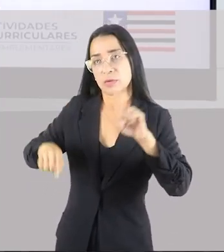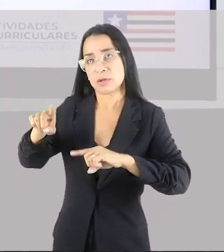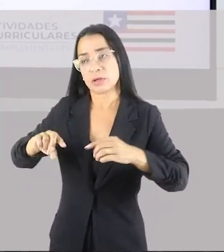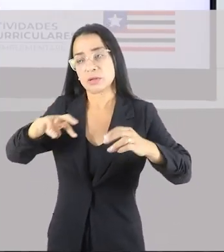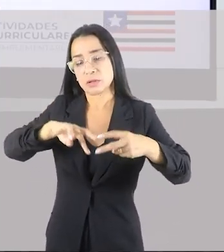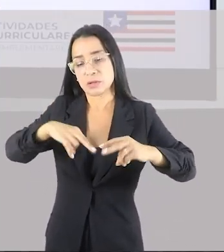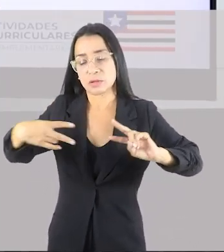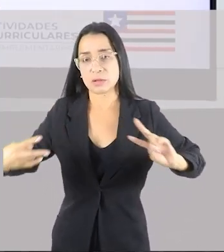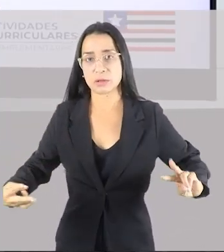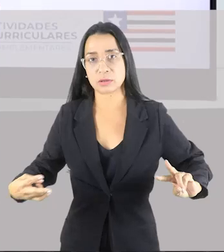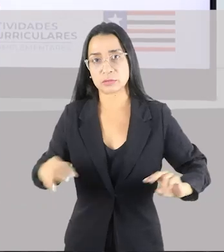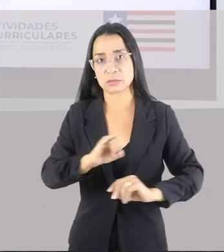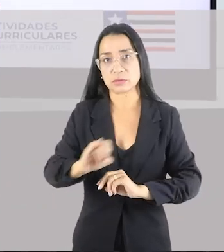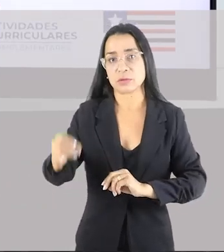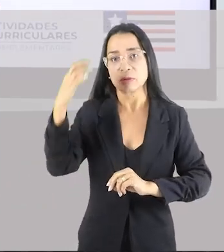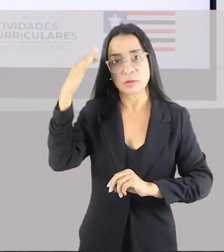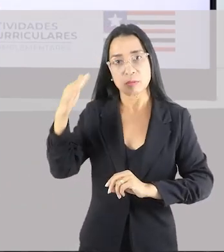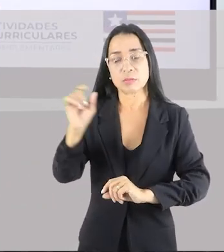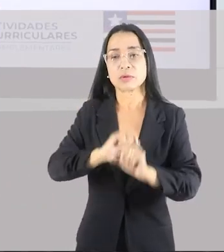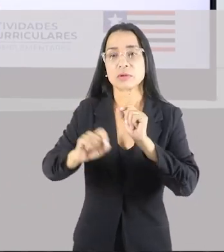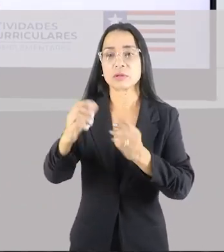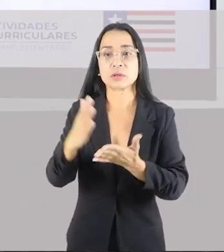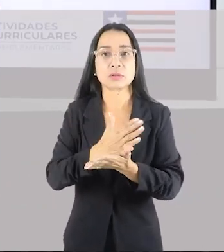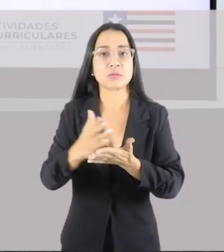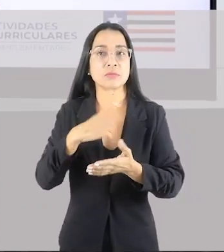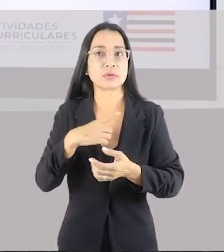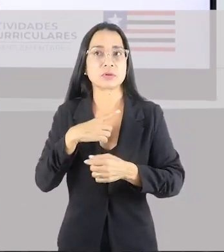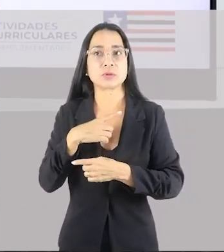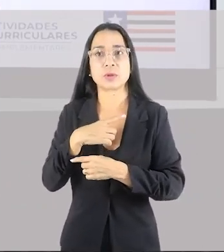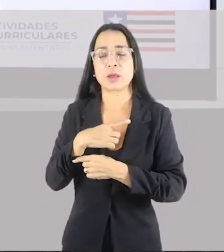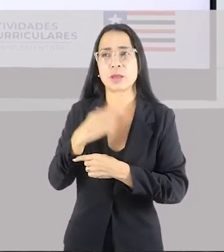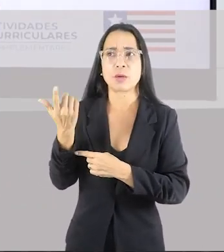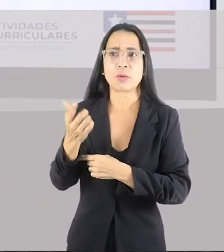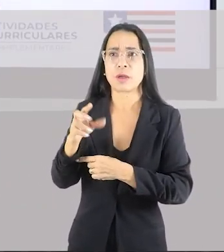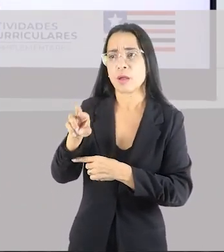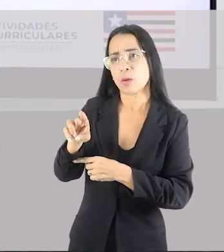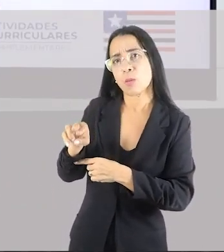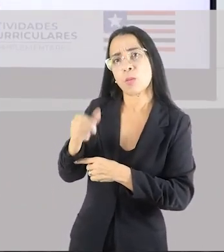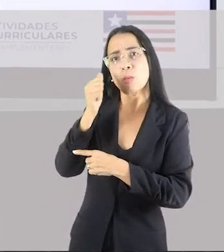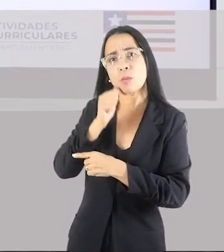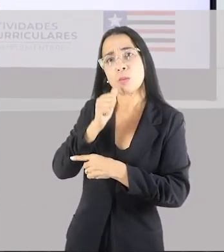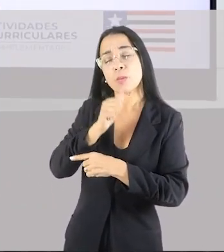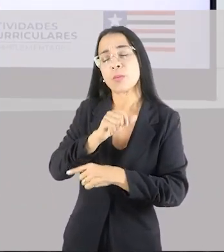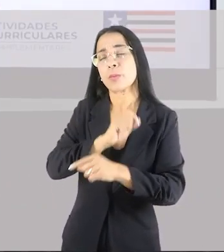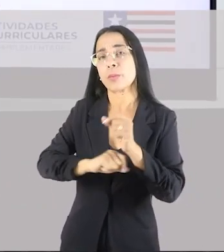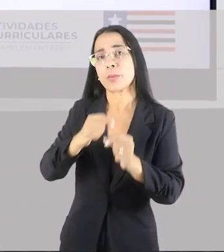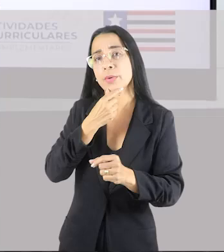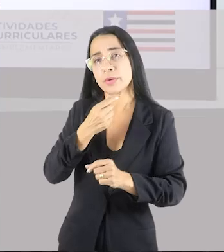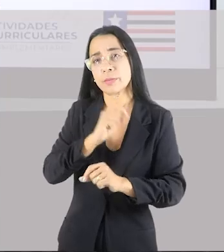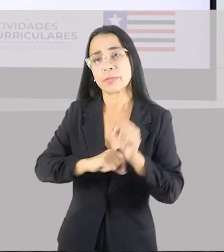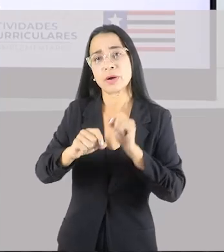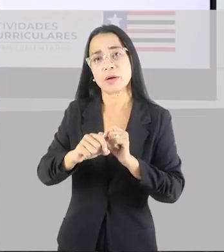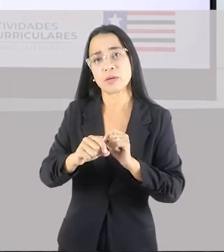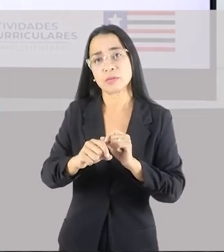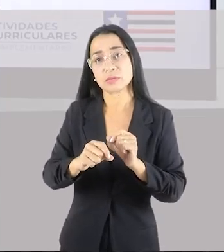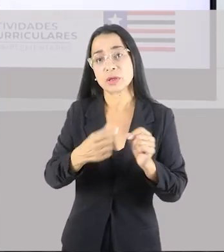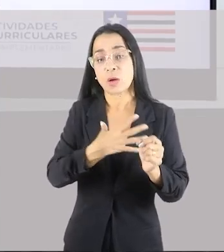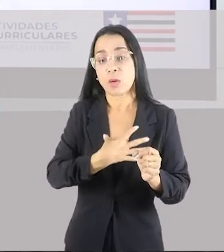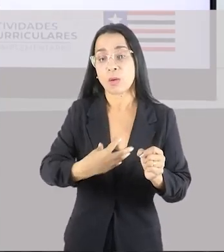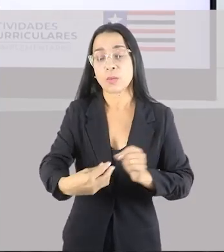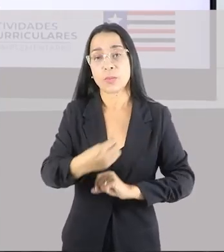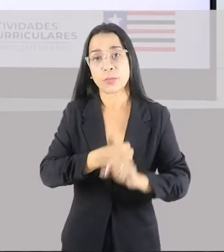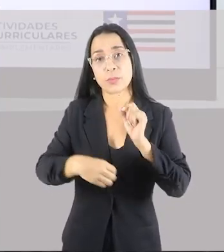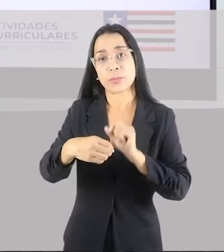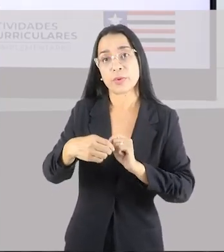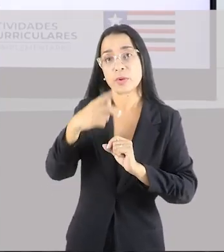imaginar aí, talvez, né, você tenha um irmão ou uma irmã, o qual vocês dois são filhos do mesmo pai e